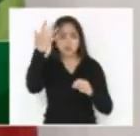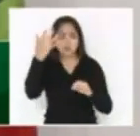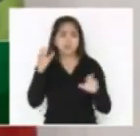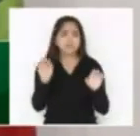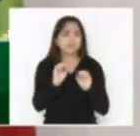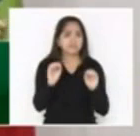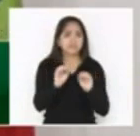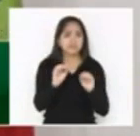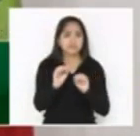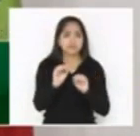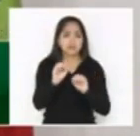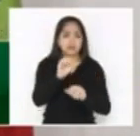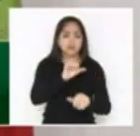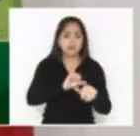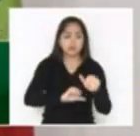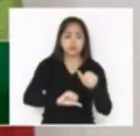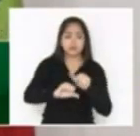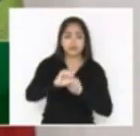reverte.